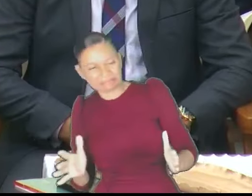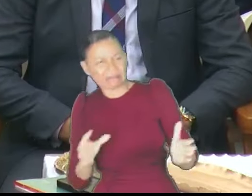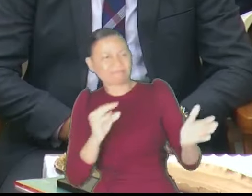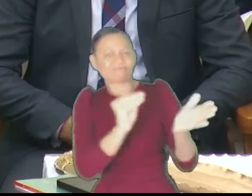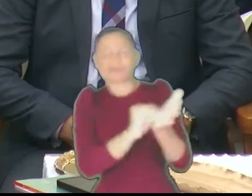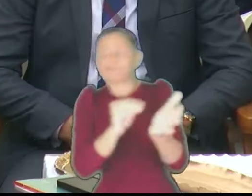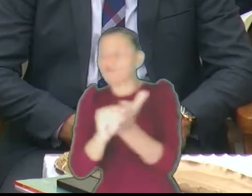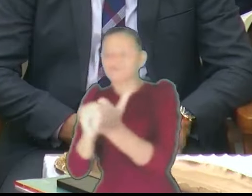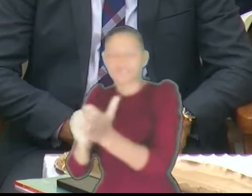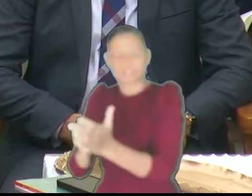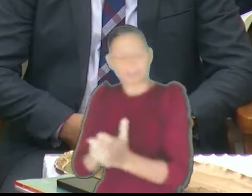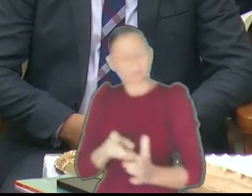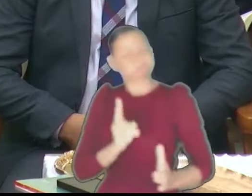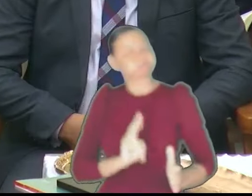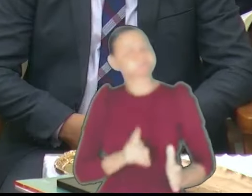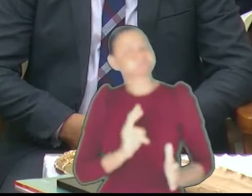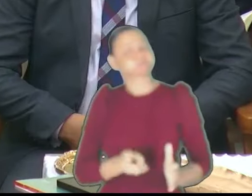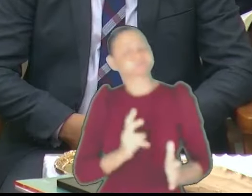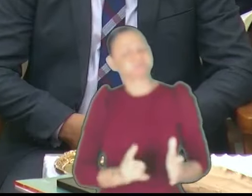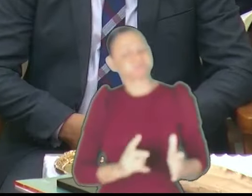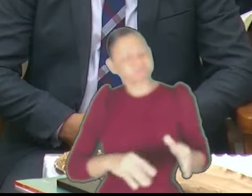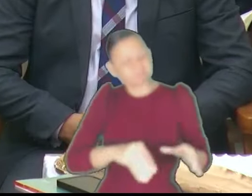casa dela teria provisão.